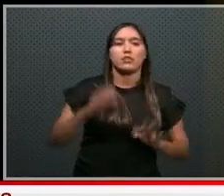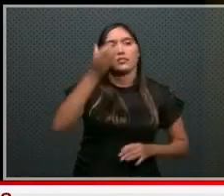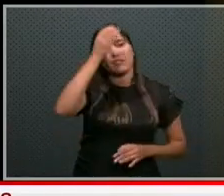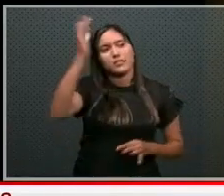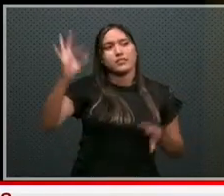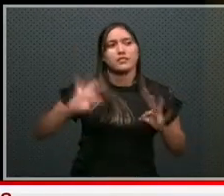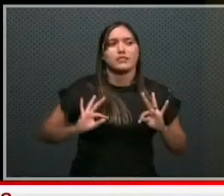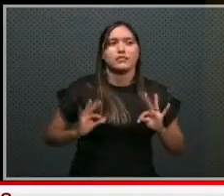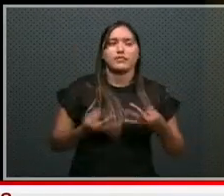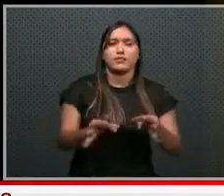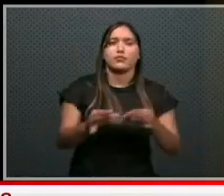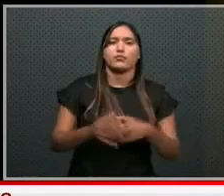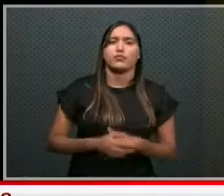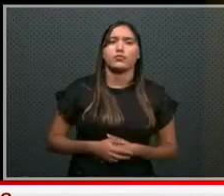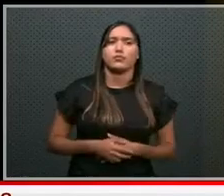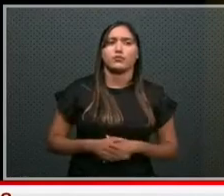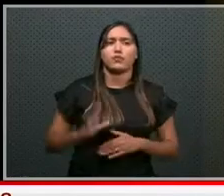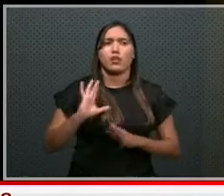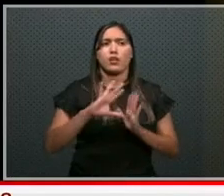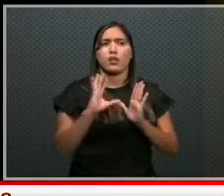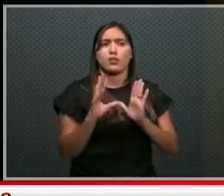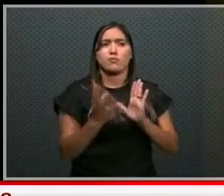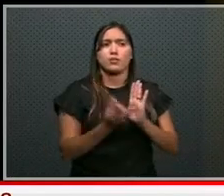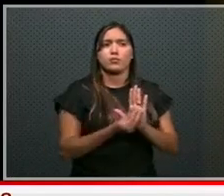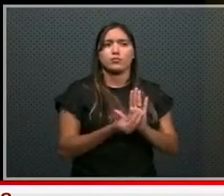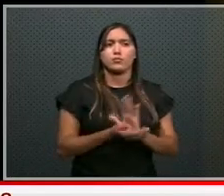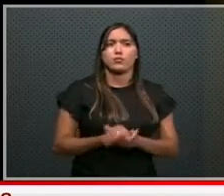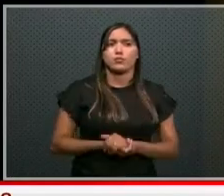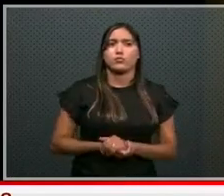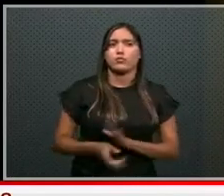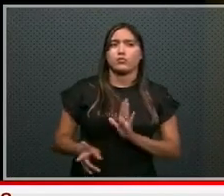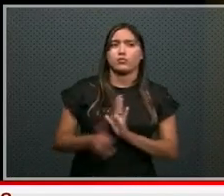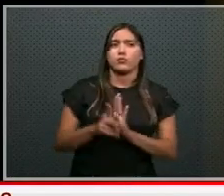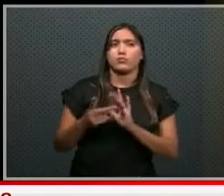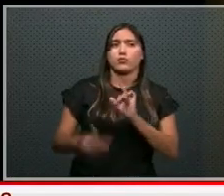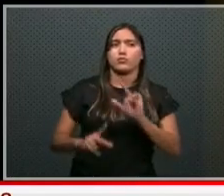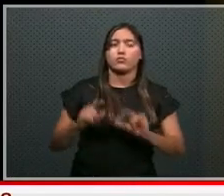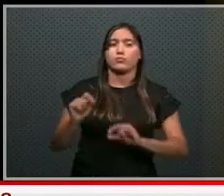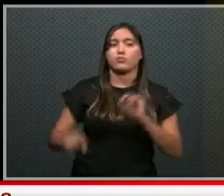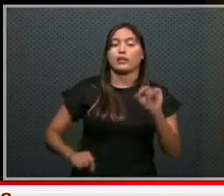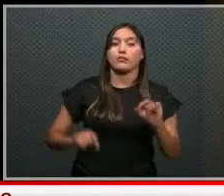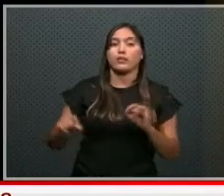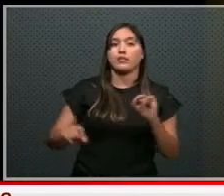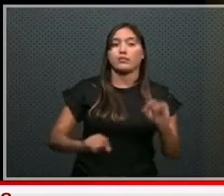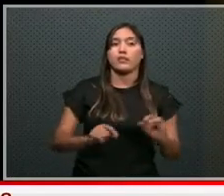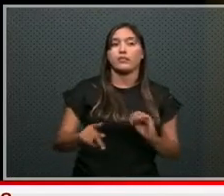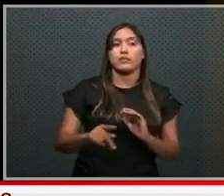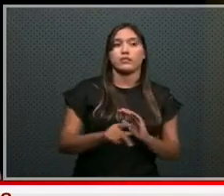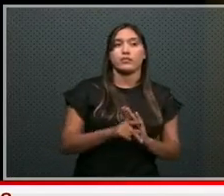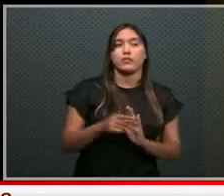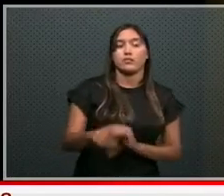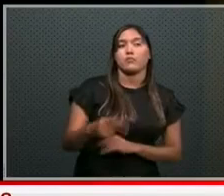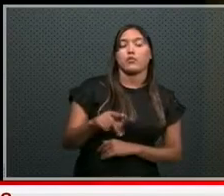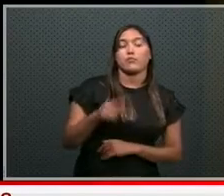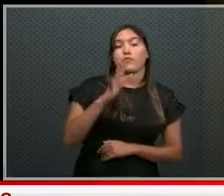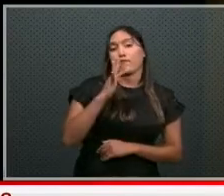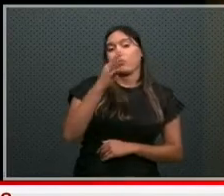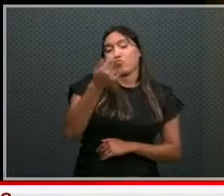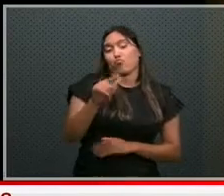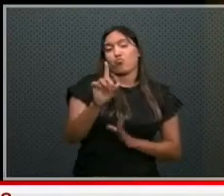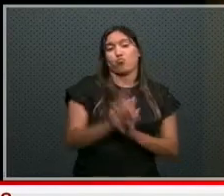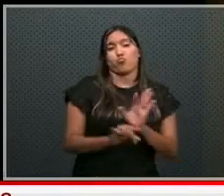dia da Amazônia dos povos que vivem na Amazônia nós nem teremos direito a Futuro